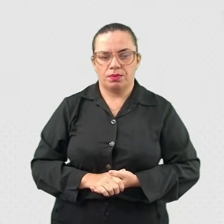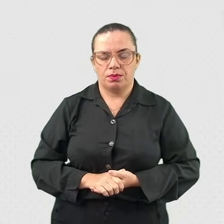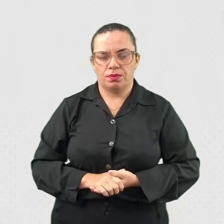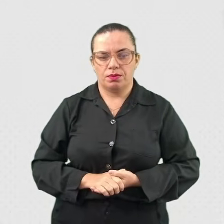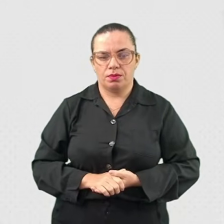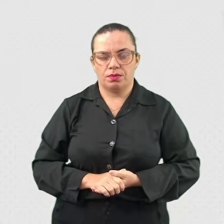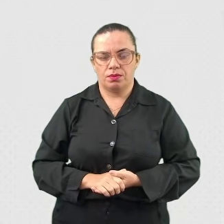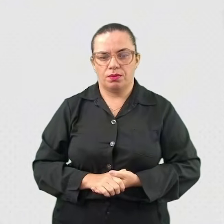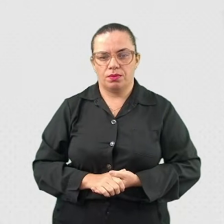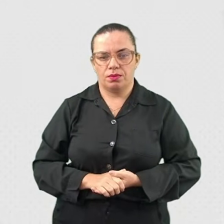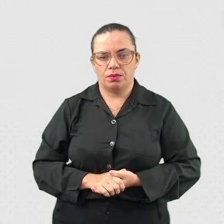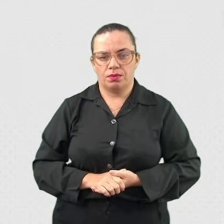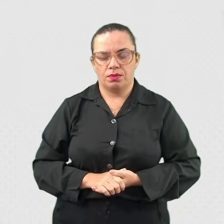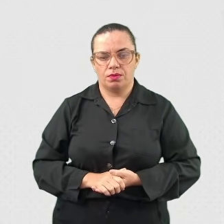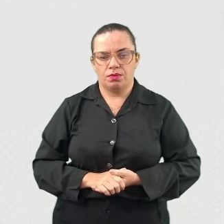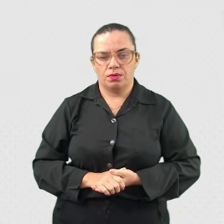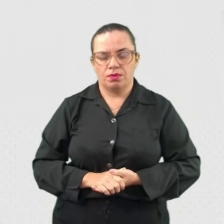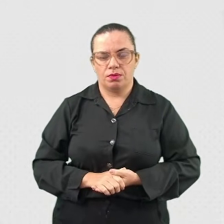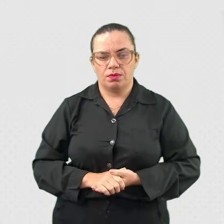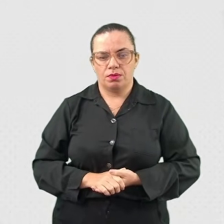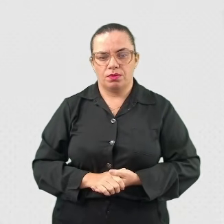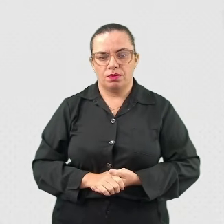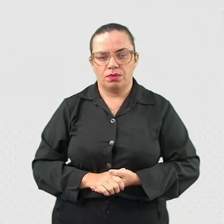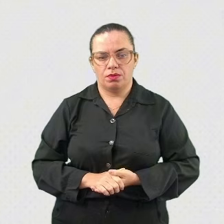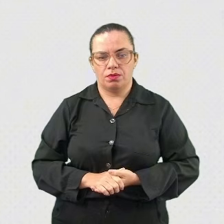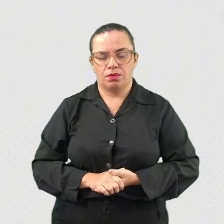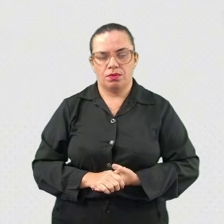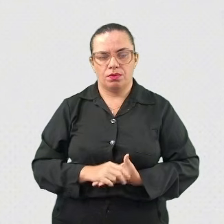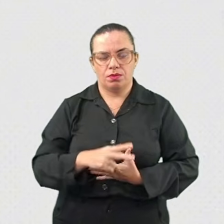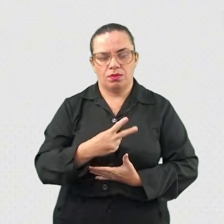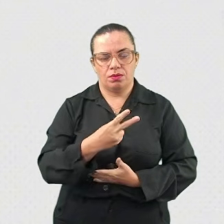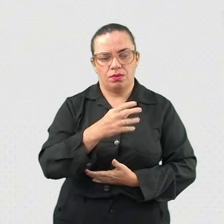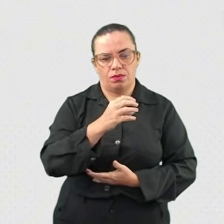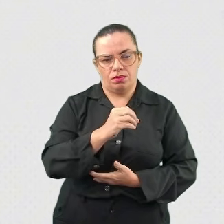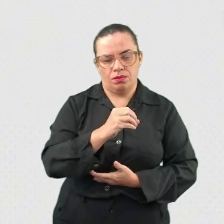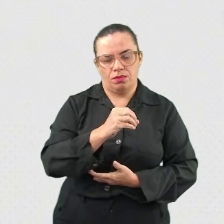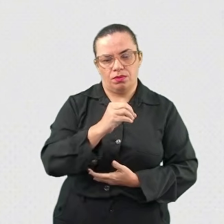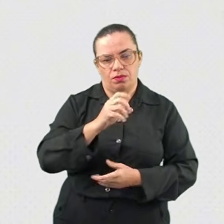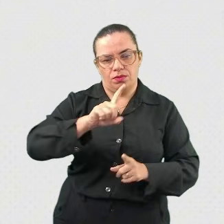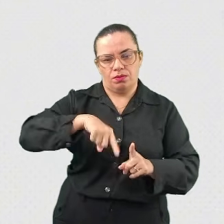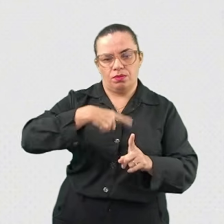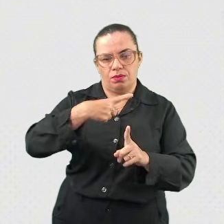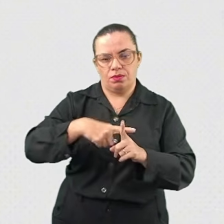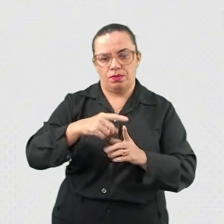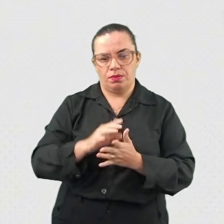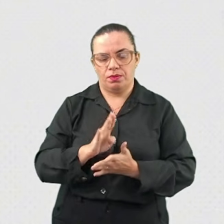então o alfa aqui de 20 graus mais beta